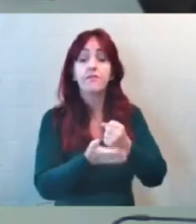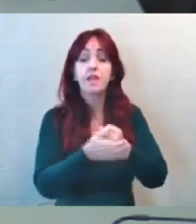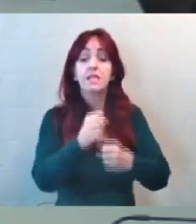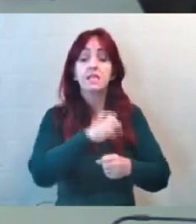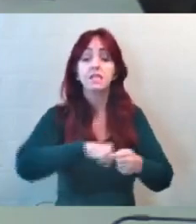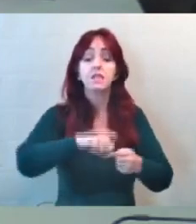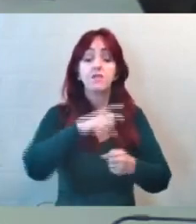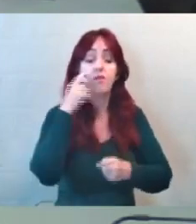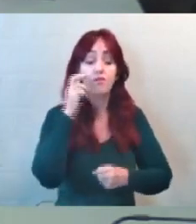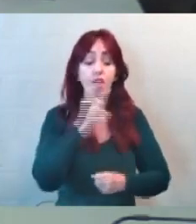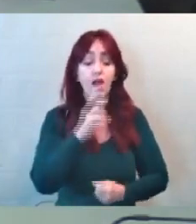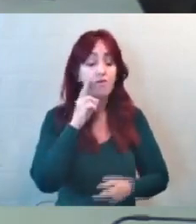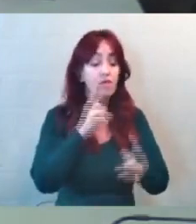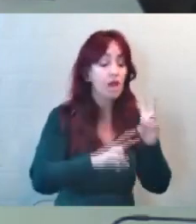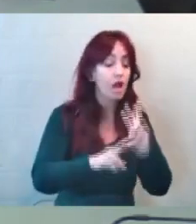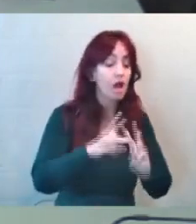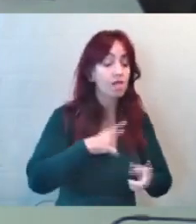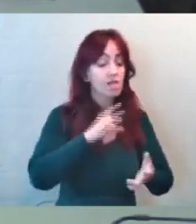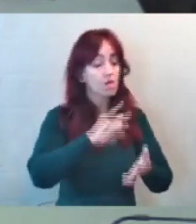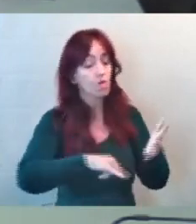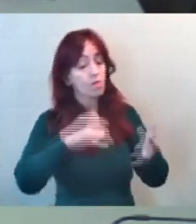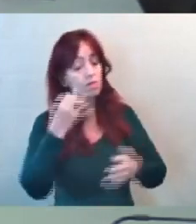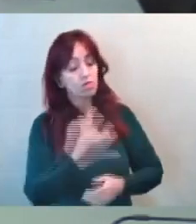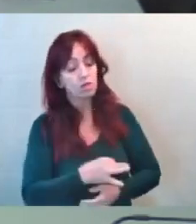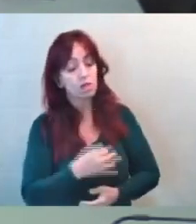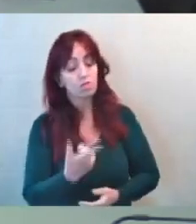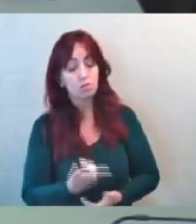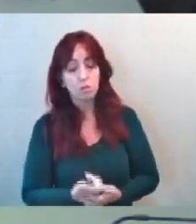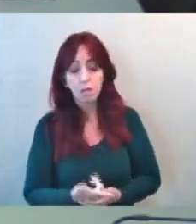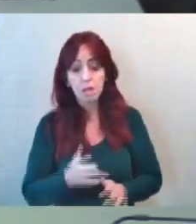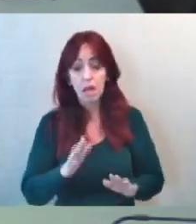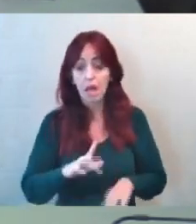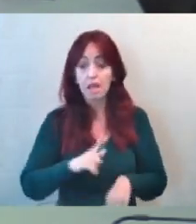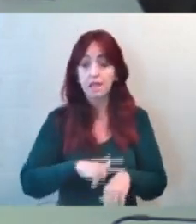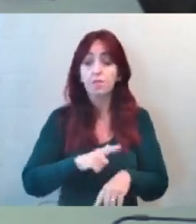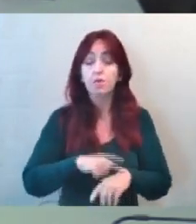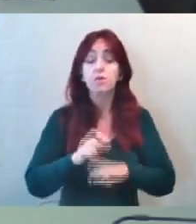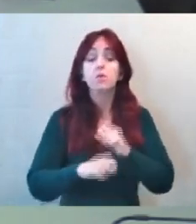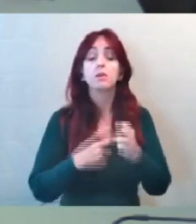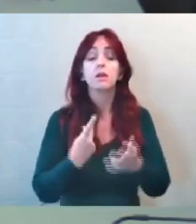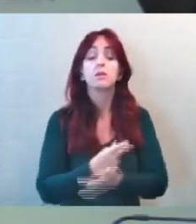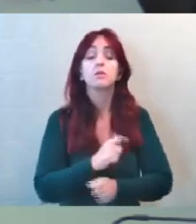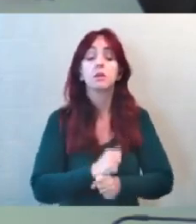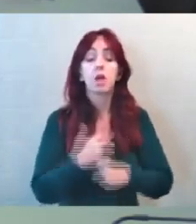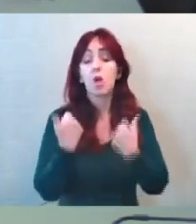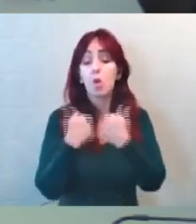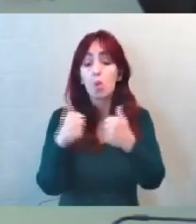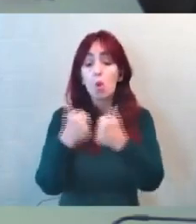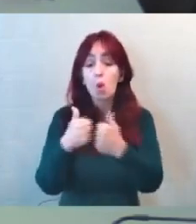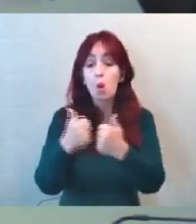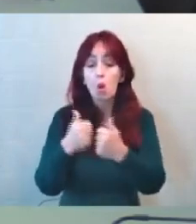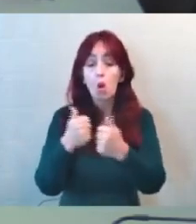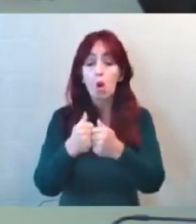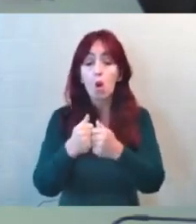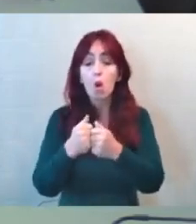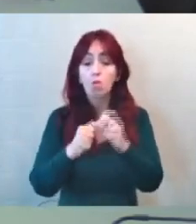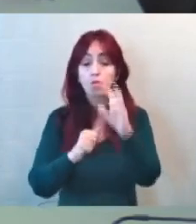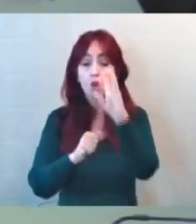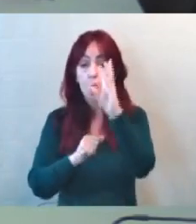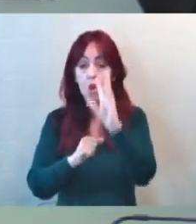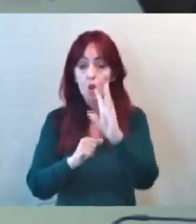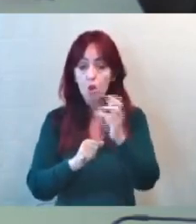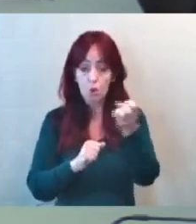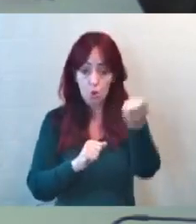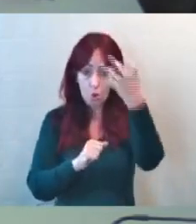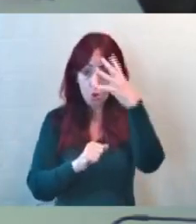tal, para saber se a documentação está certa. Na hora que um bendito ônibus enfia num poste porque ele estava sem freio, vai todo mundo lá para saber o quê?